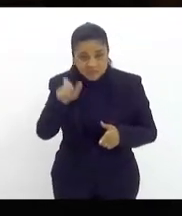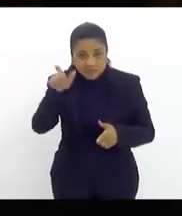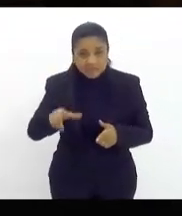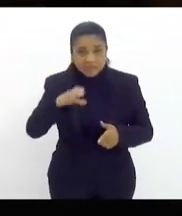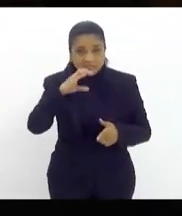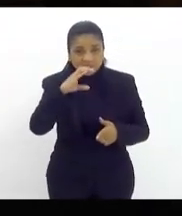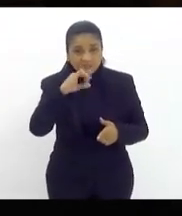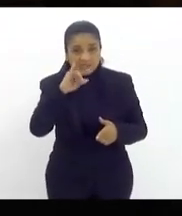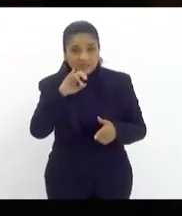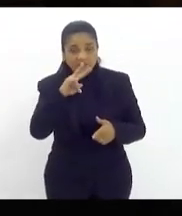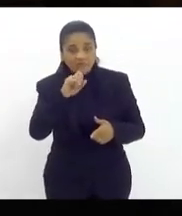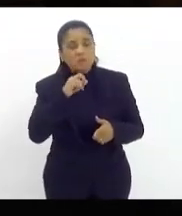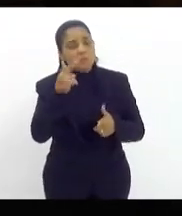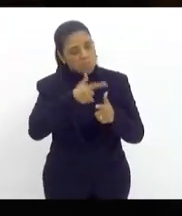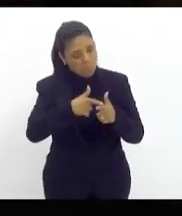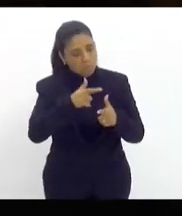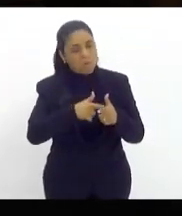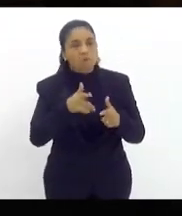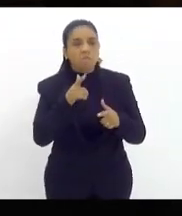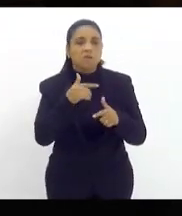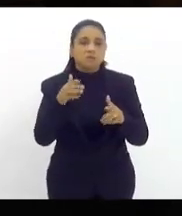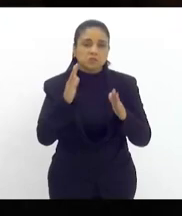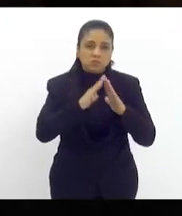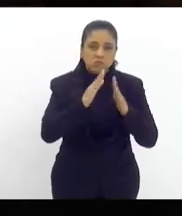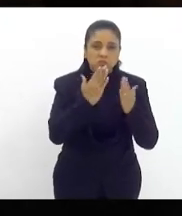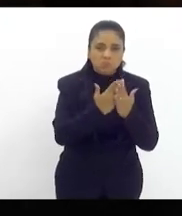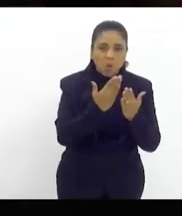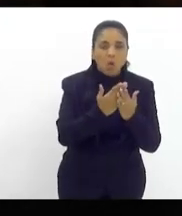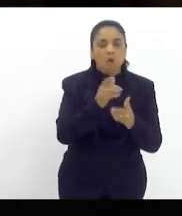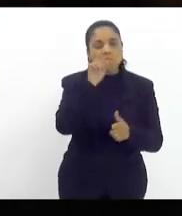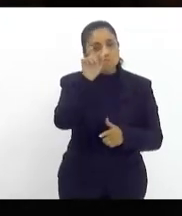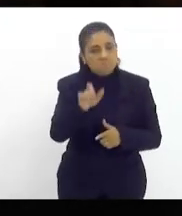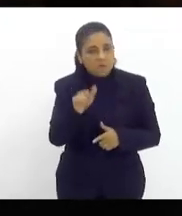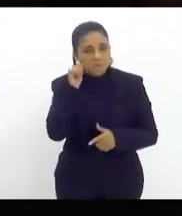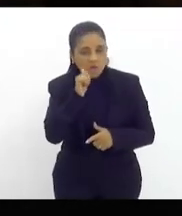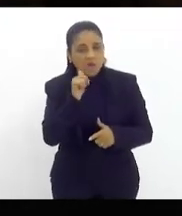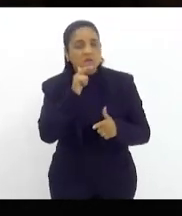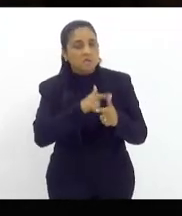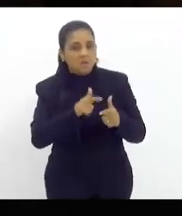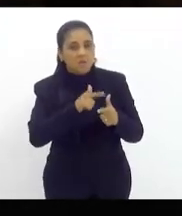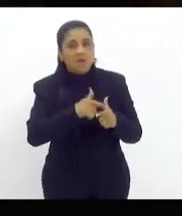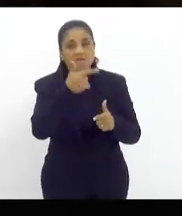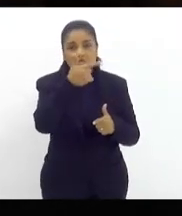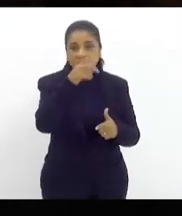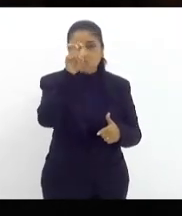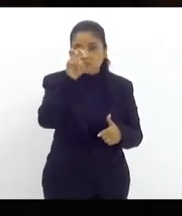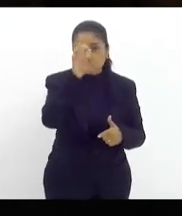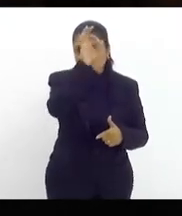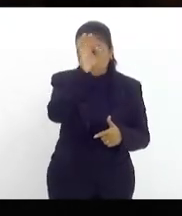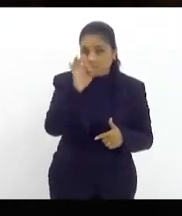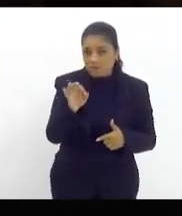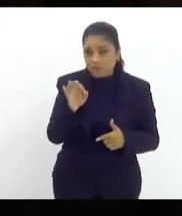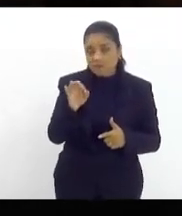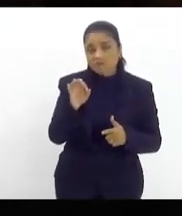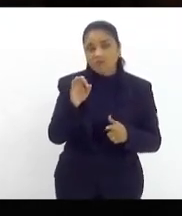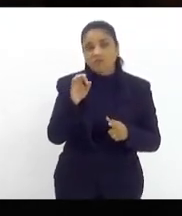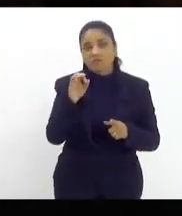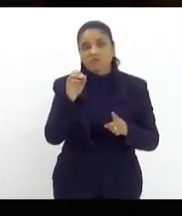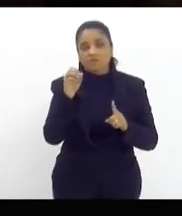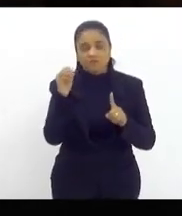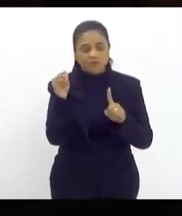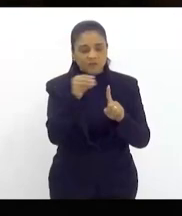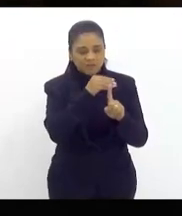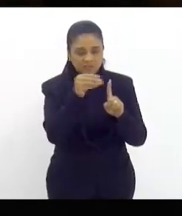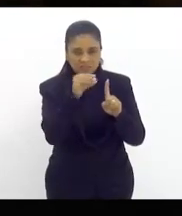escolas é sim um problema para as mulheres visto que 25% dos feminicídios são por